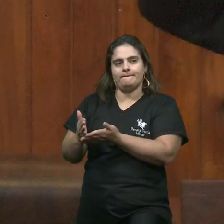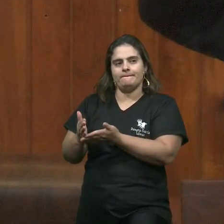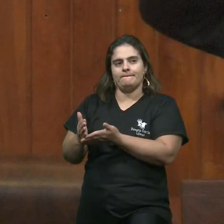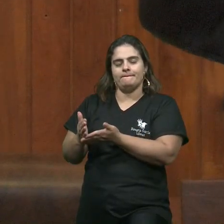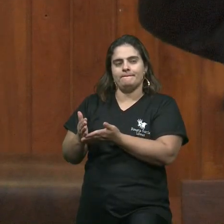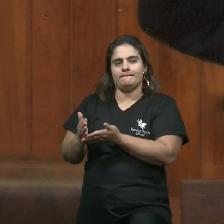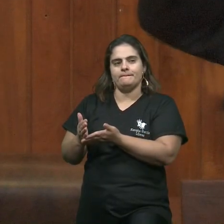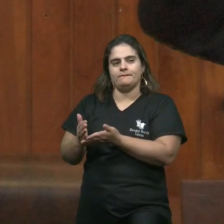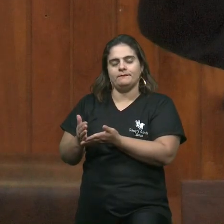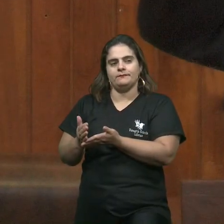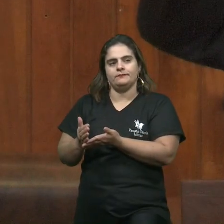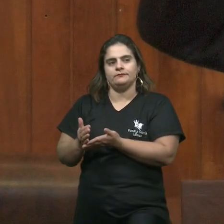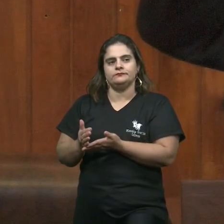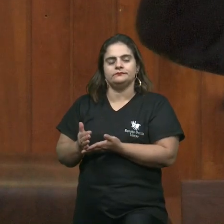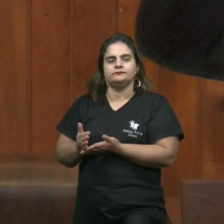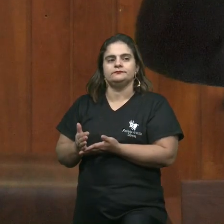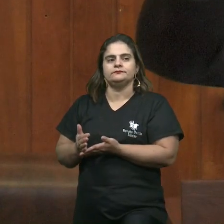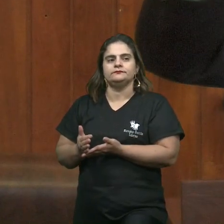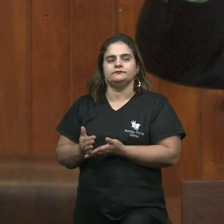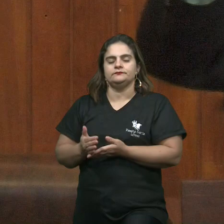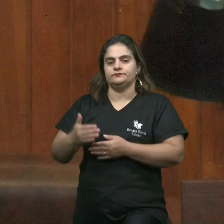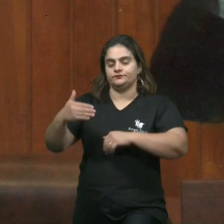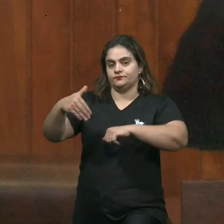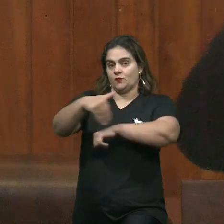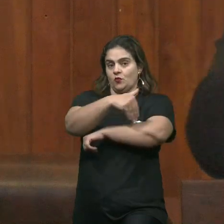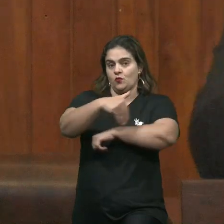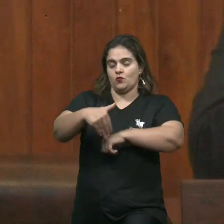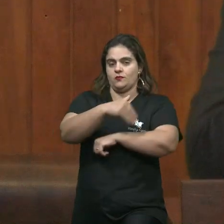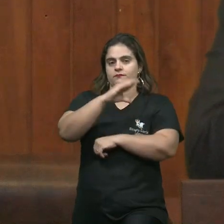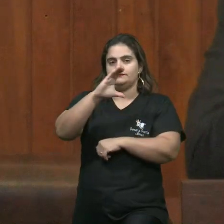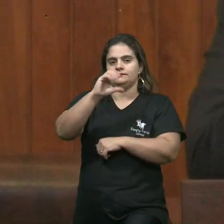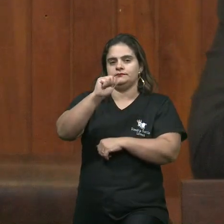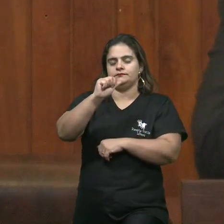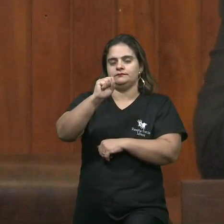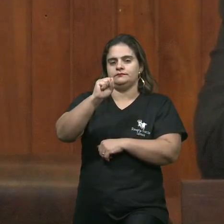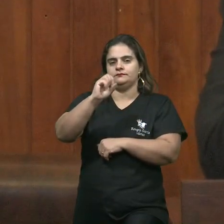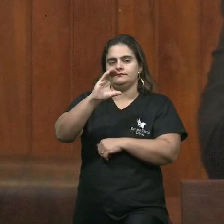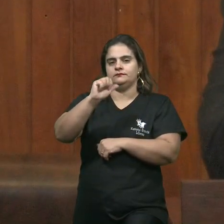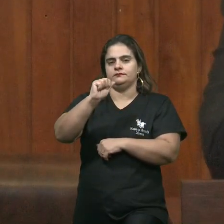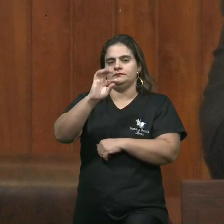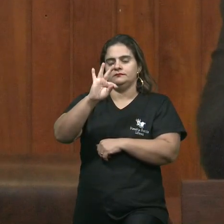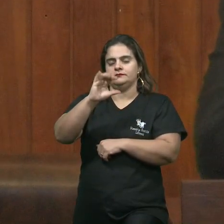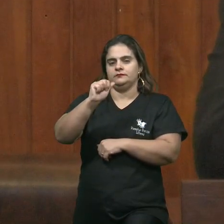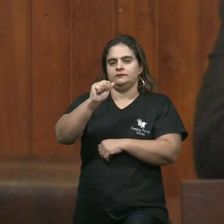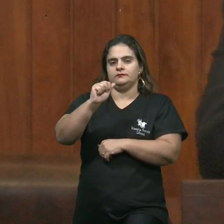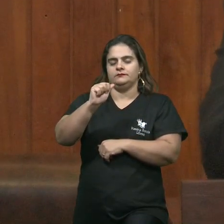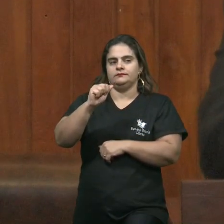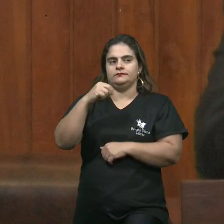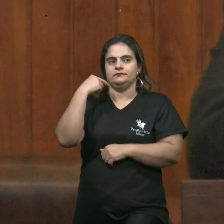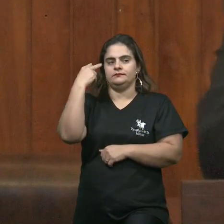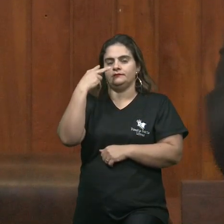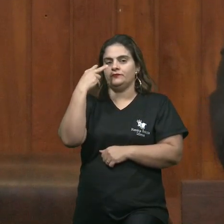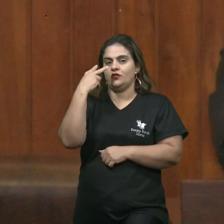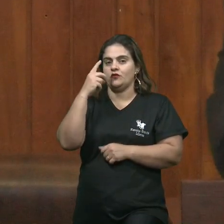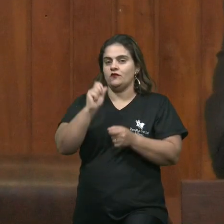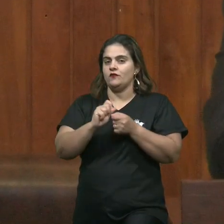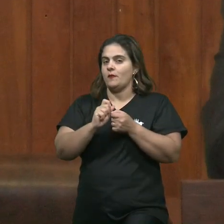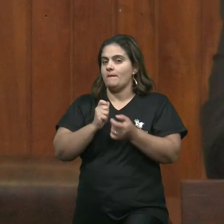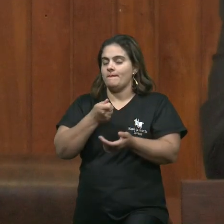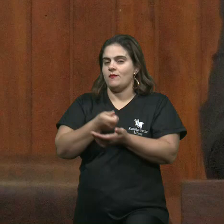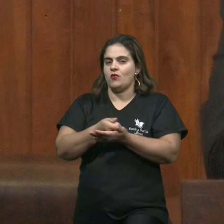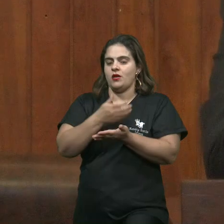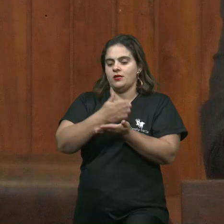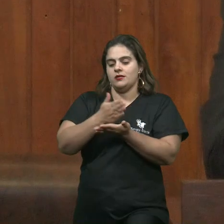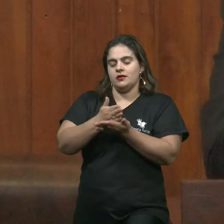Avenida Cascata, o Vinícius fez, mas não pagou. Veio o